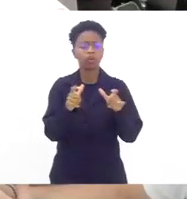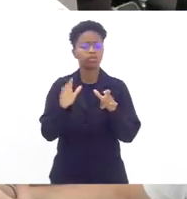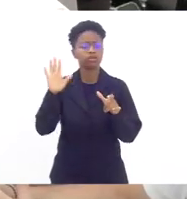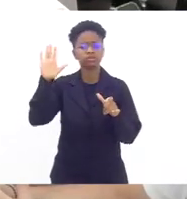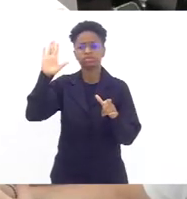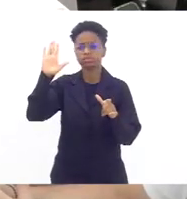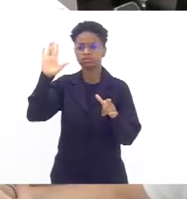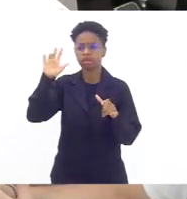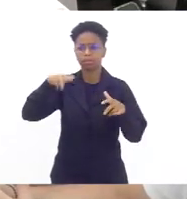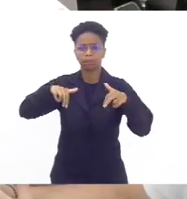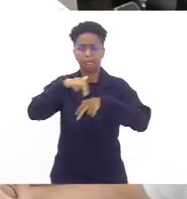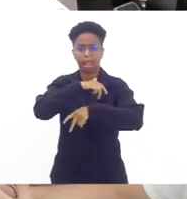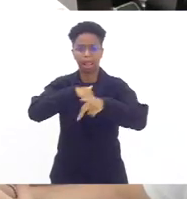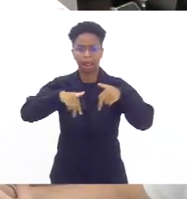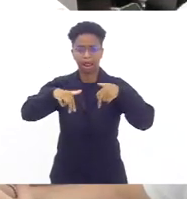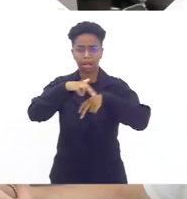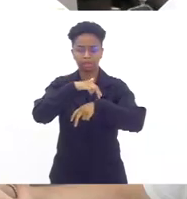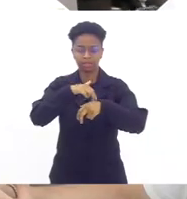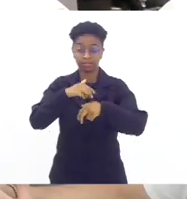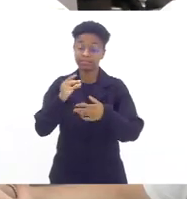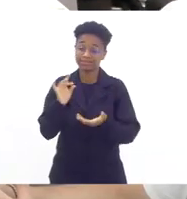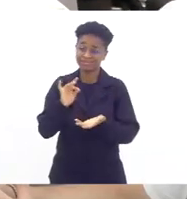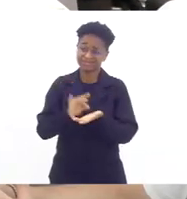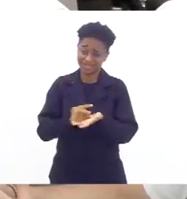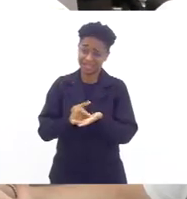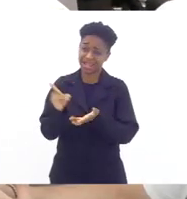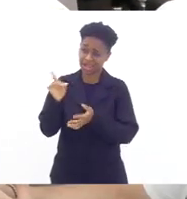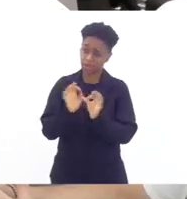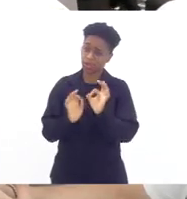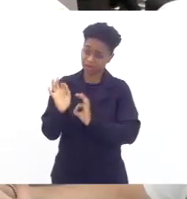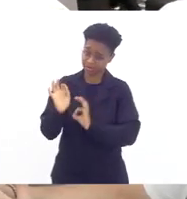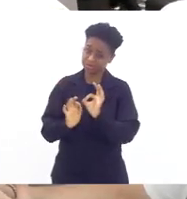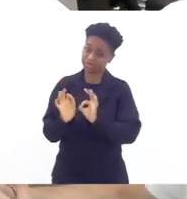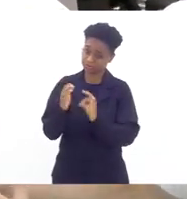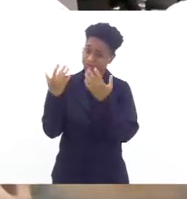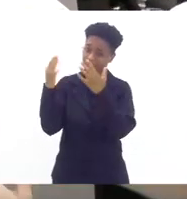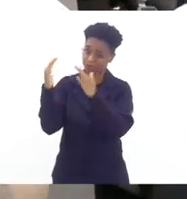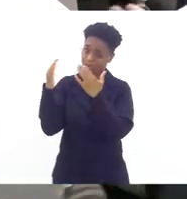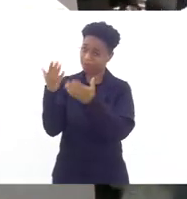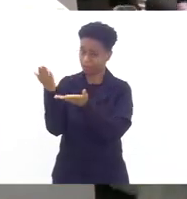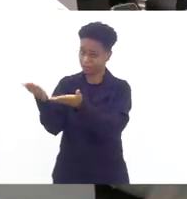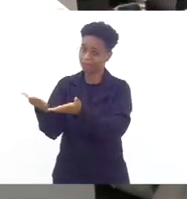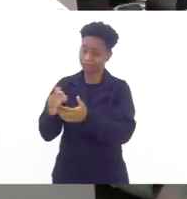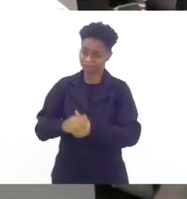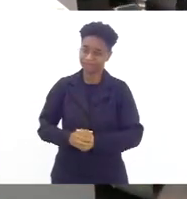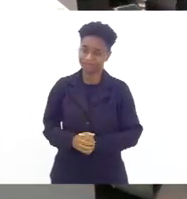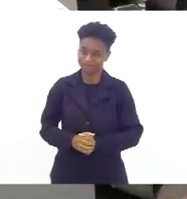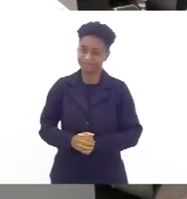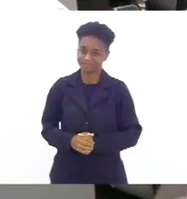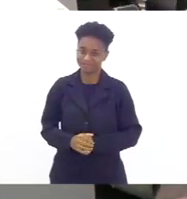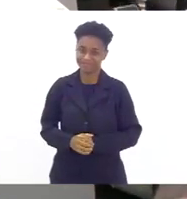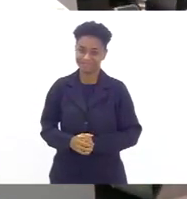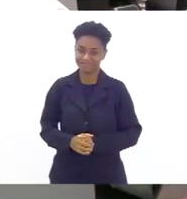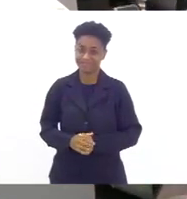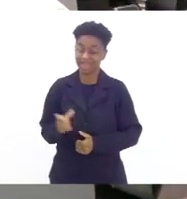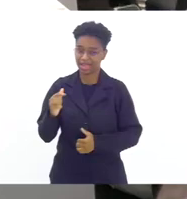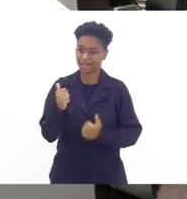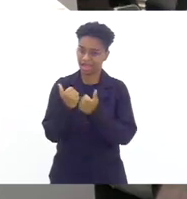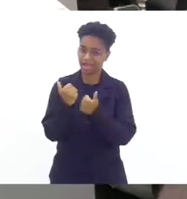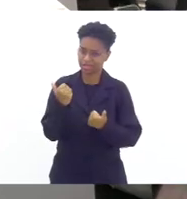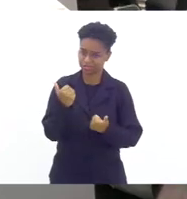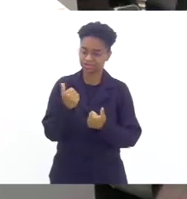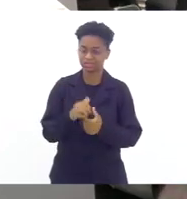tá lá andando de um lado para o outro Aliás foi a verdadeira organizadora peço uma salva de palmas para Monique Nossa